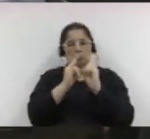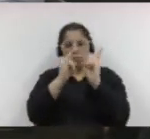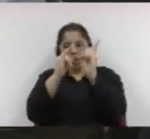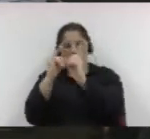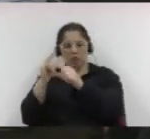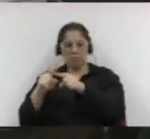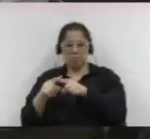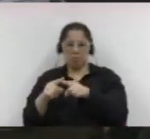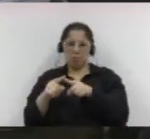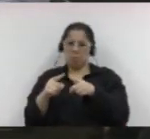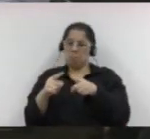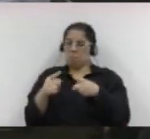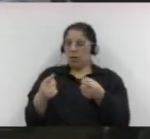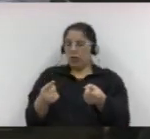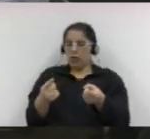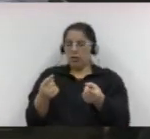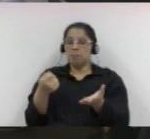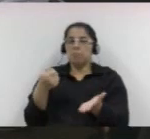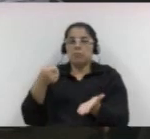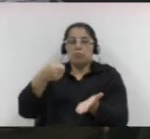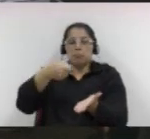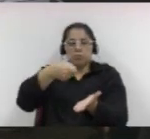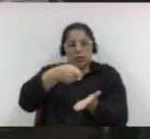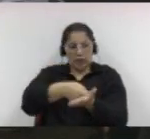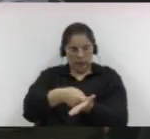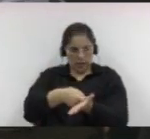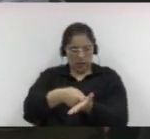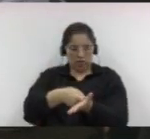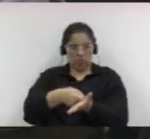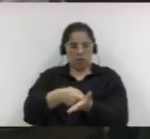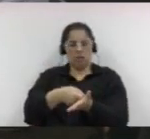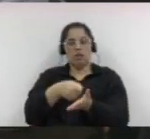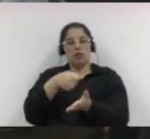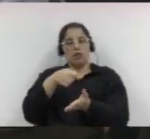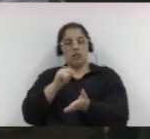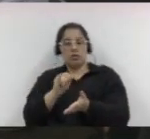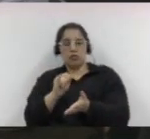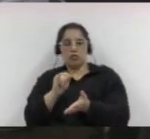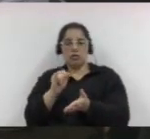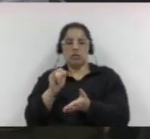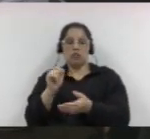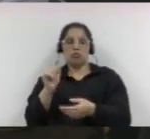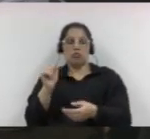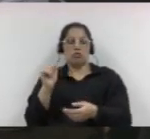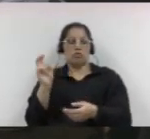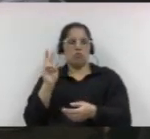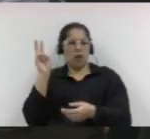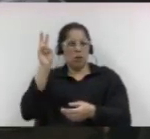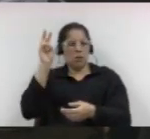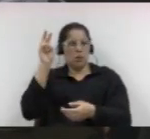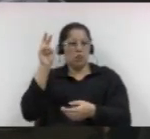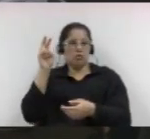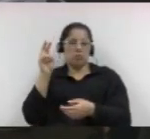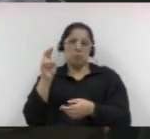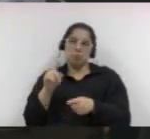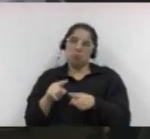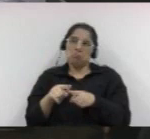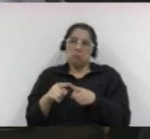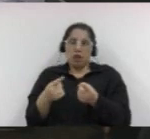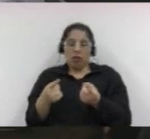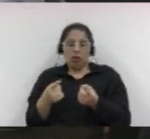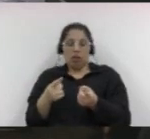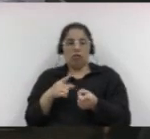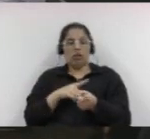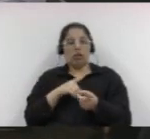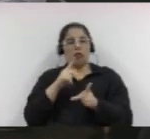certinho, mas que pague, que seja uma taxa, que pague seu imposto, mas que o povo